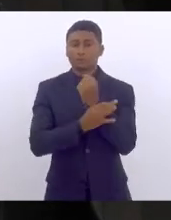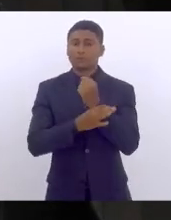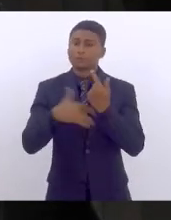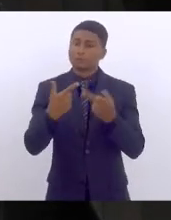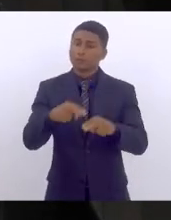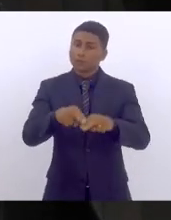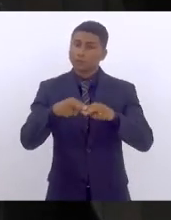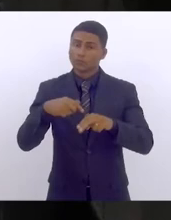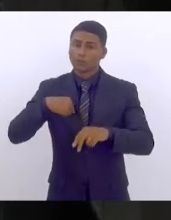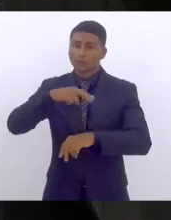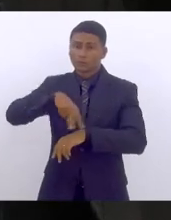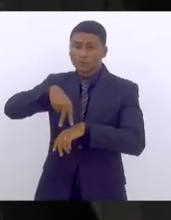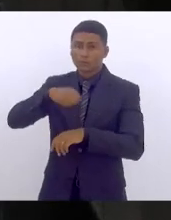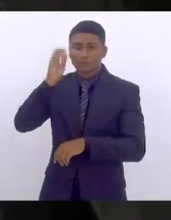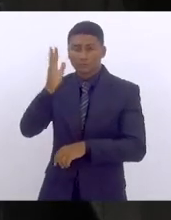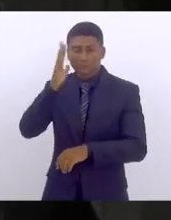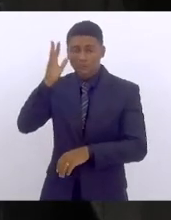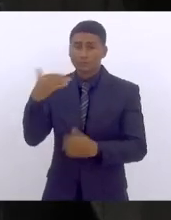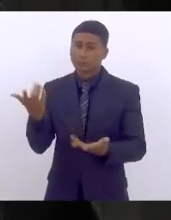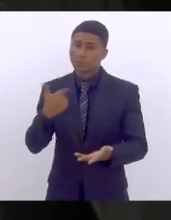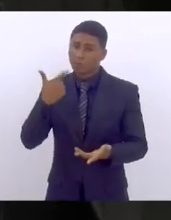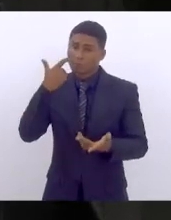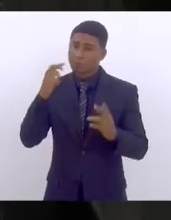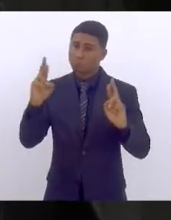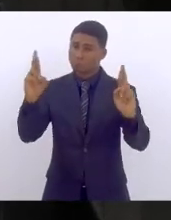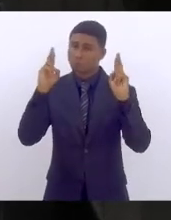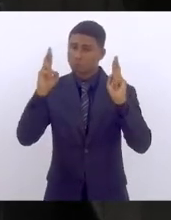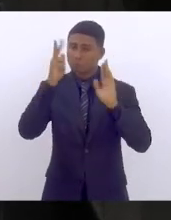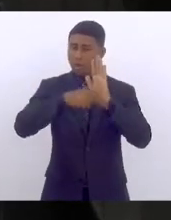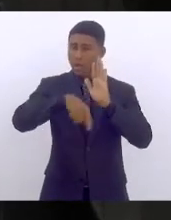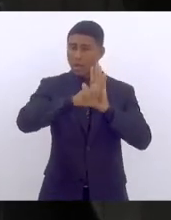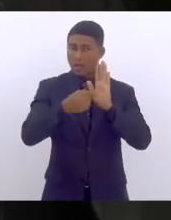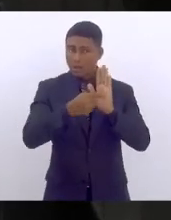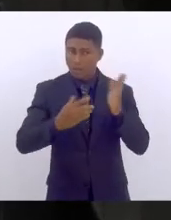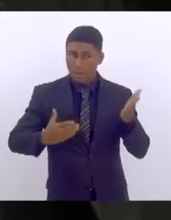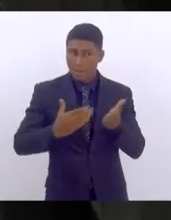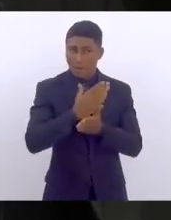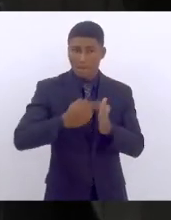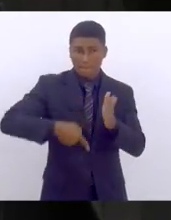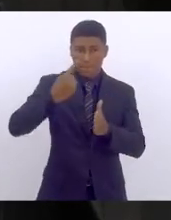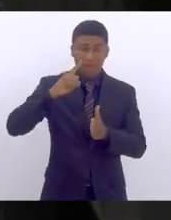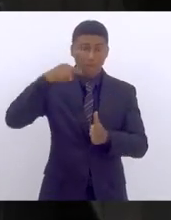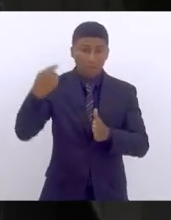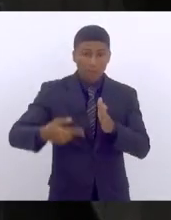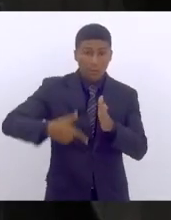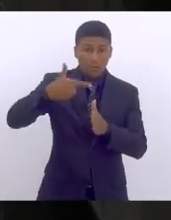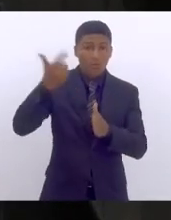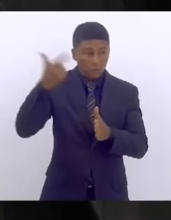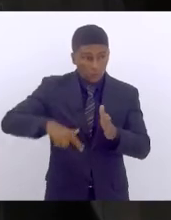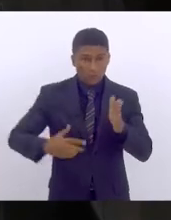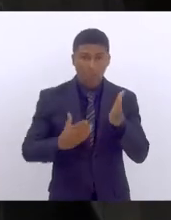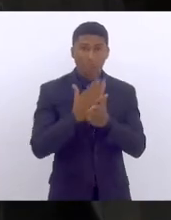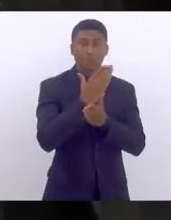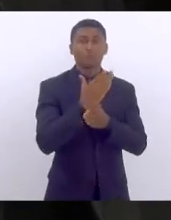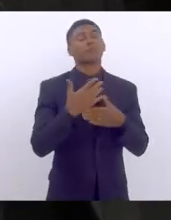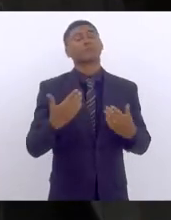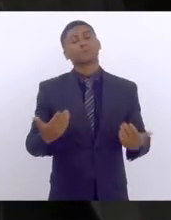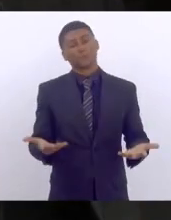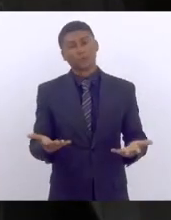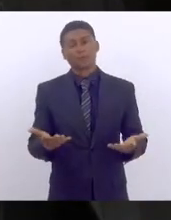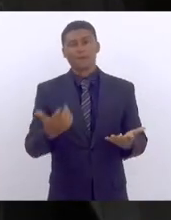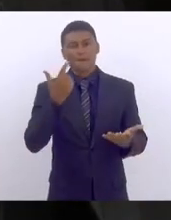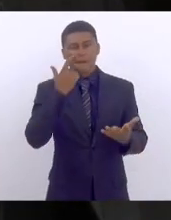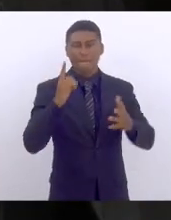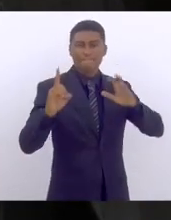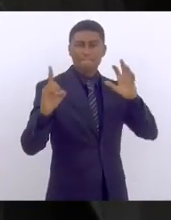que a aprovação desse projeto hoje em primeira discussão se repita na segunda discussão e que possa fazer a boa pressão,